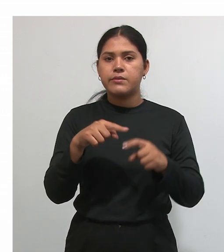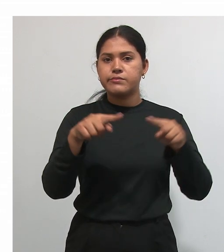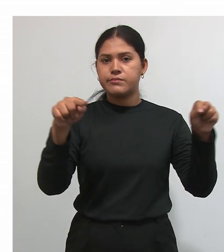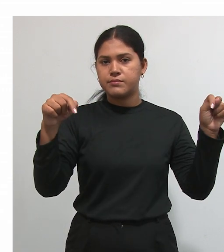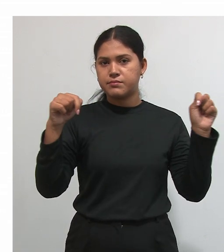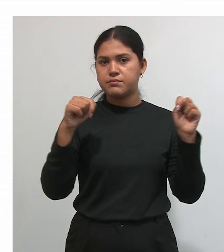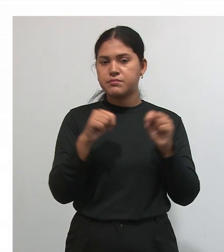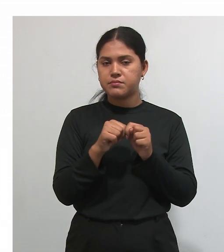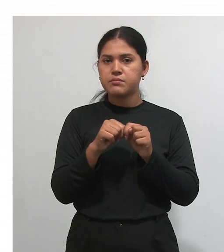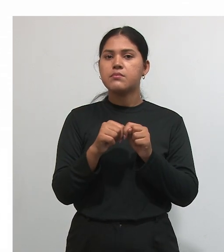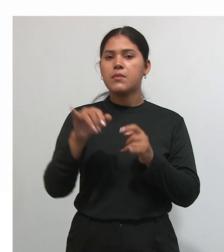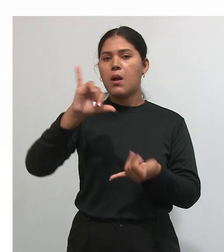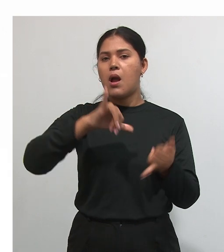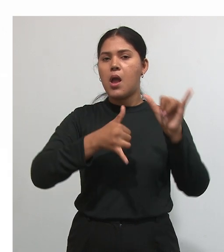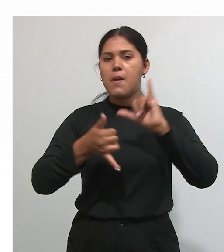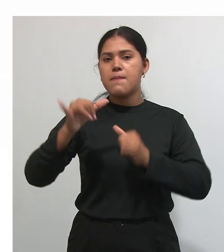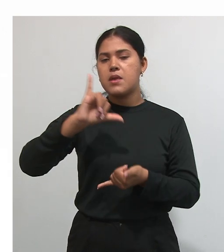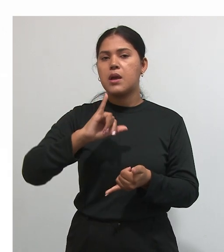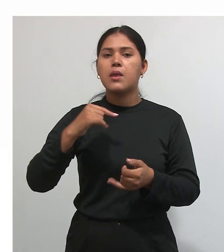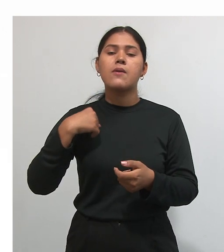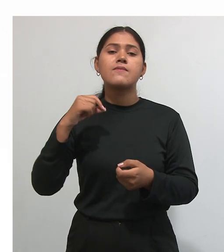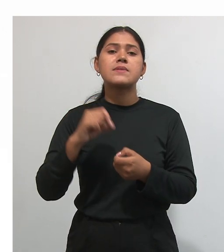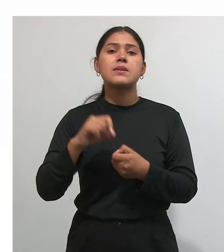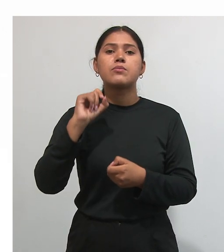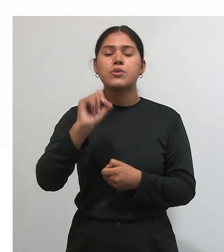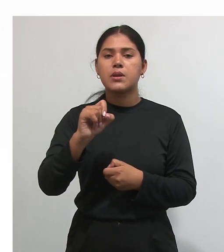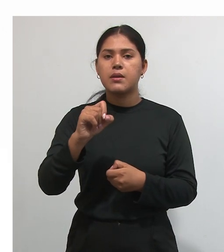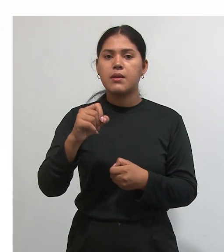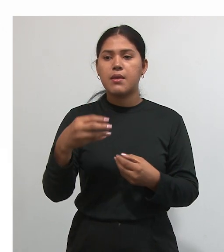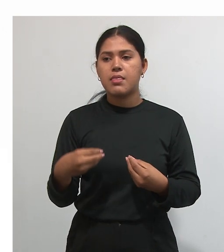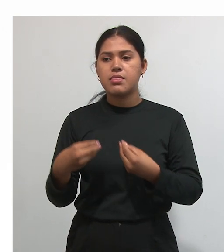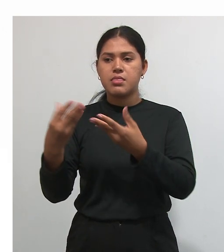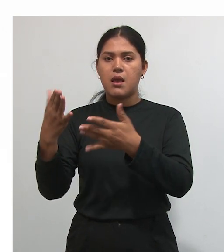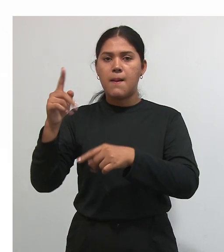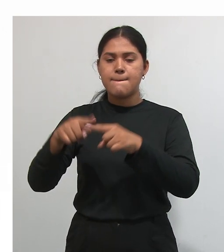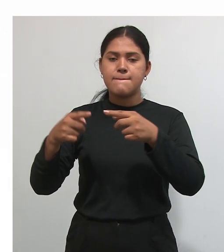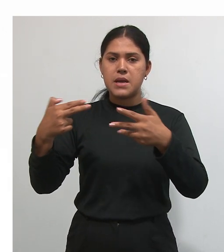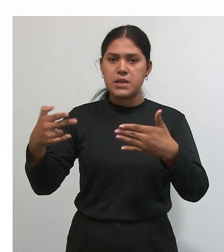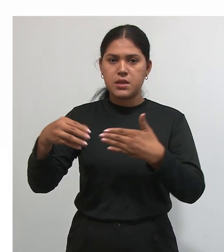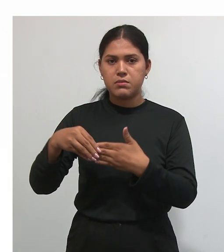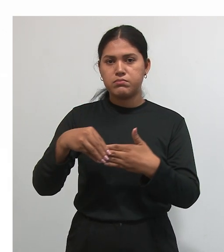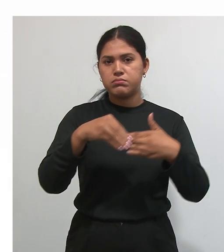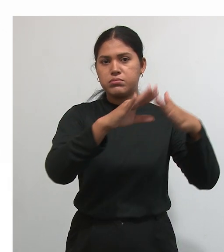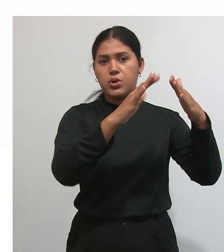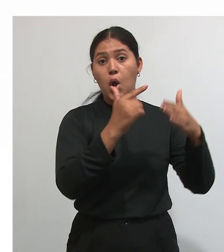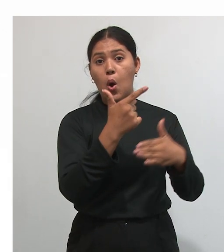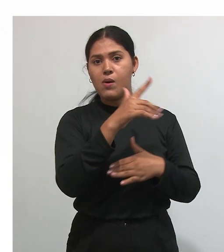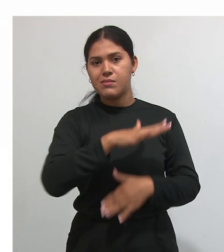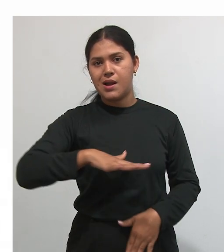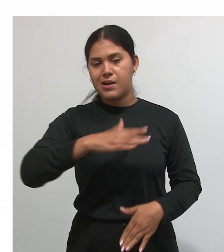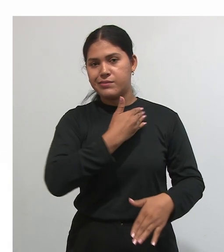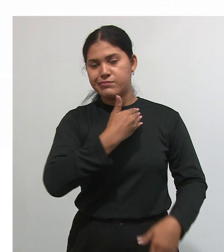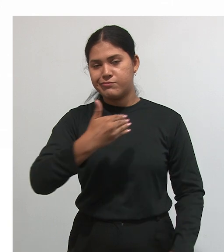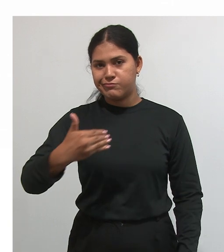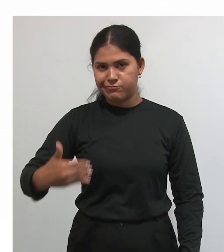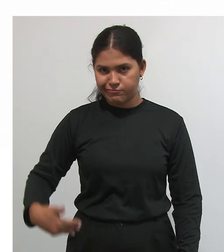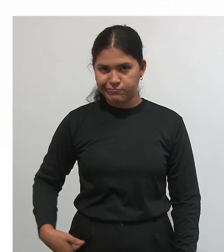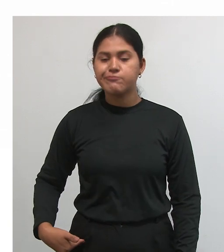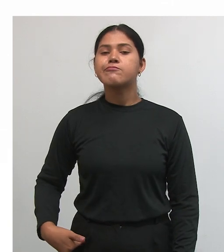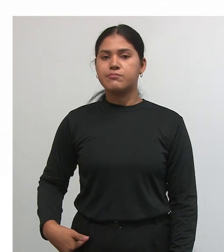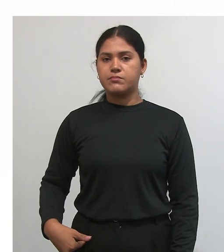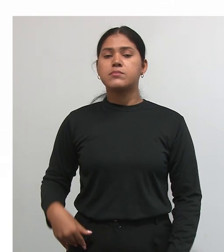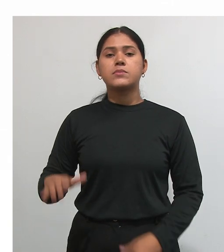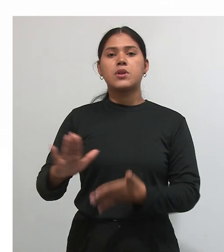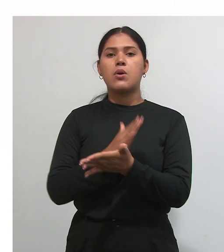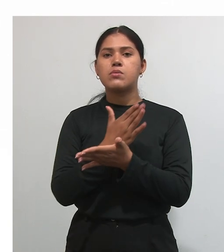um laboratório que fizemos uma transferência, né, para outro ente público. Então, eles estavam